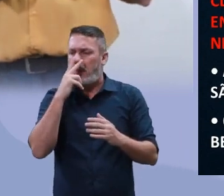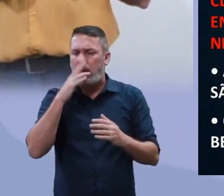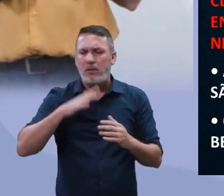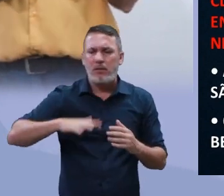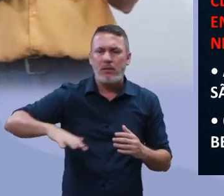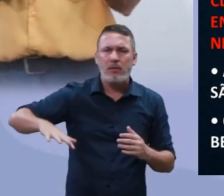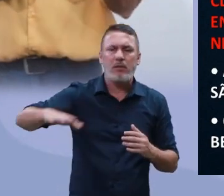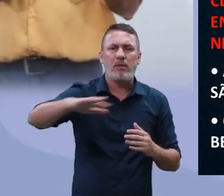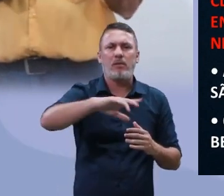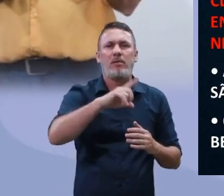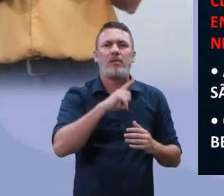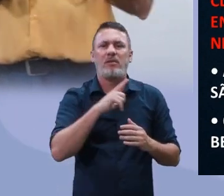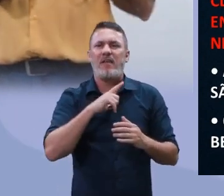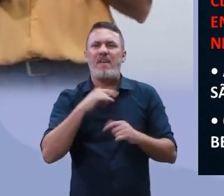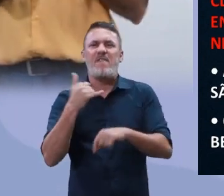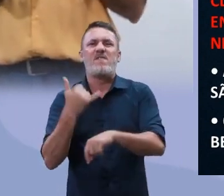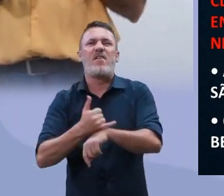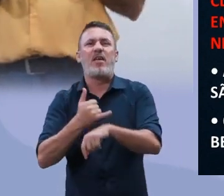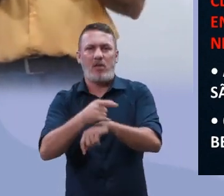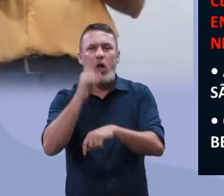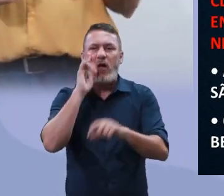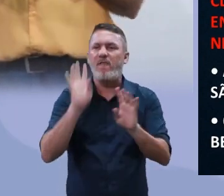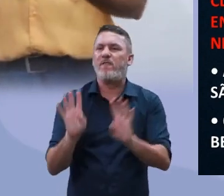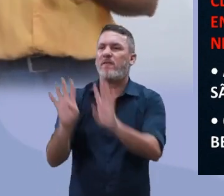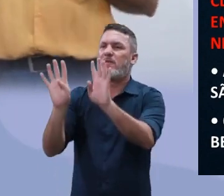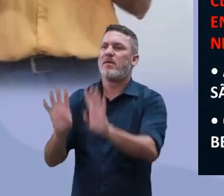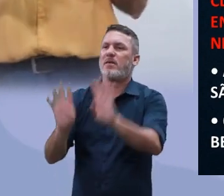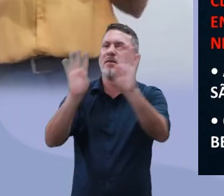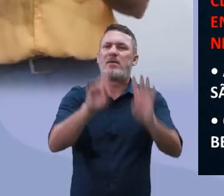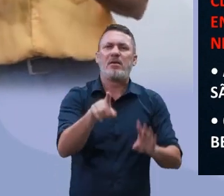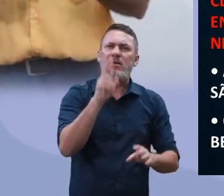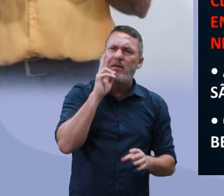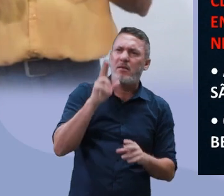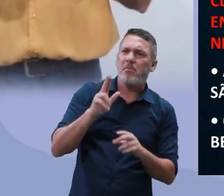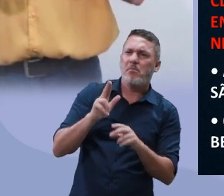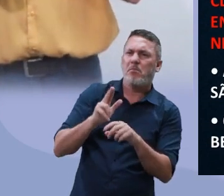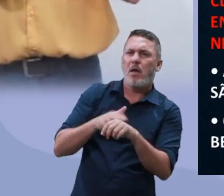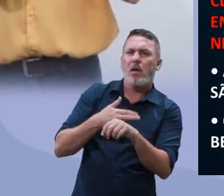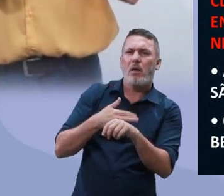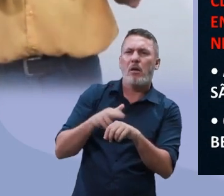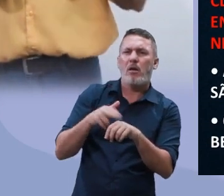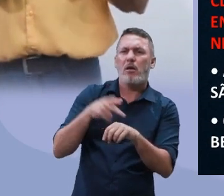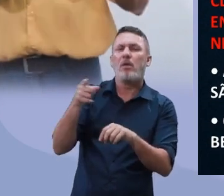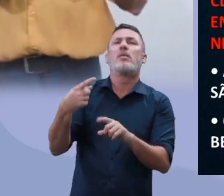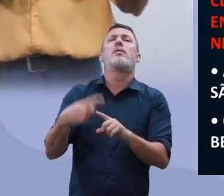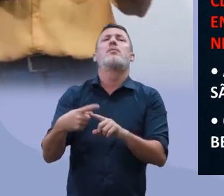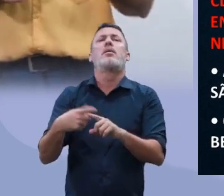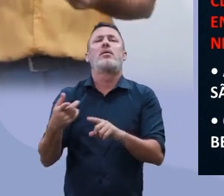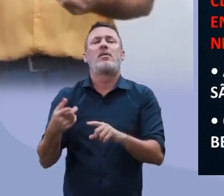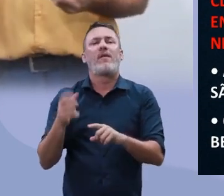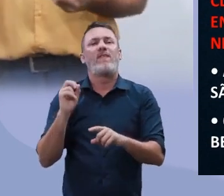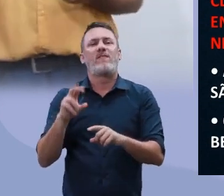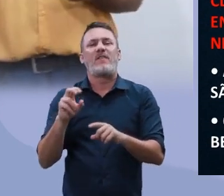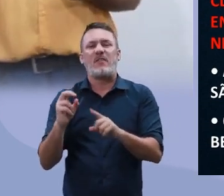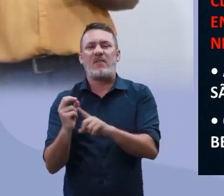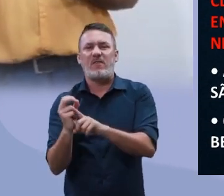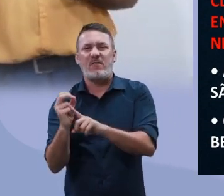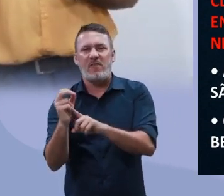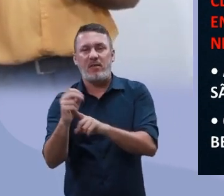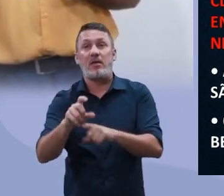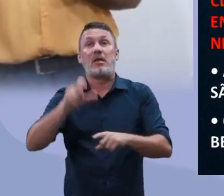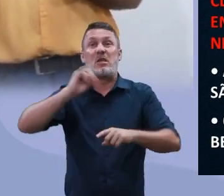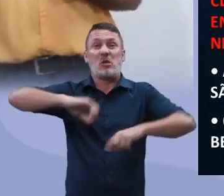marrom em ferragens que estão expostas. É porque já houve um processo de oxidação né? E aí é quando essa chuva ácida ela vai